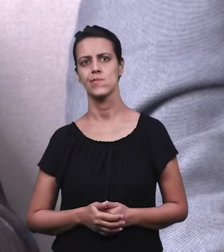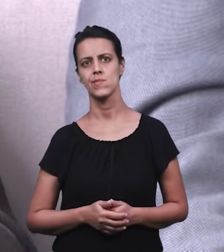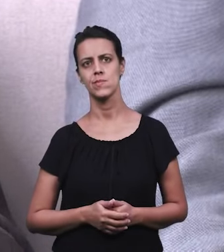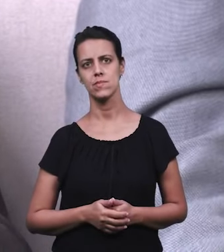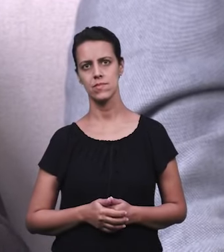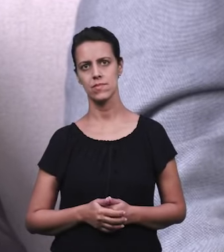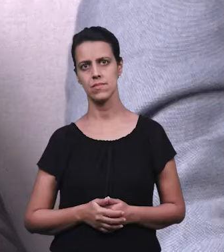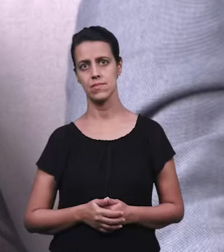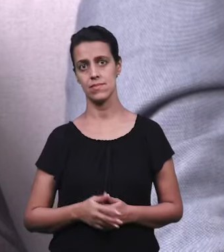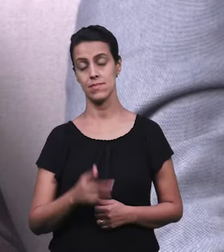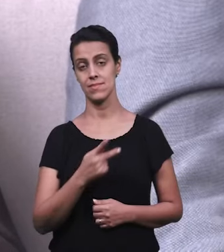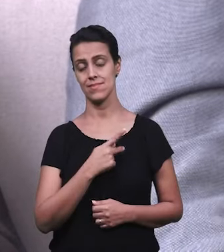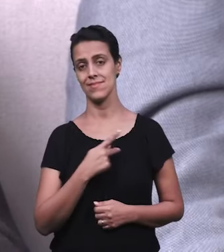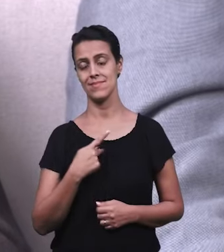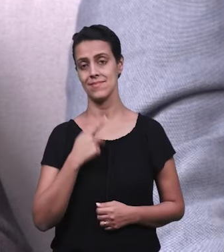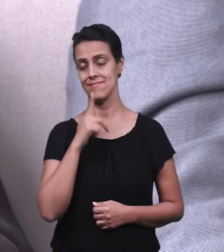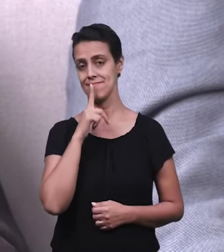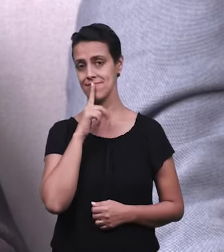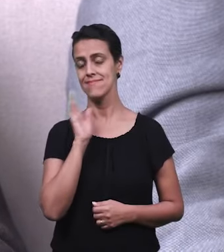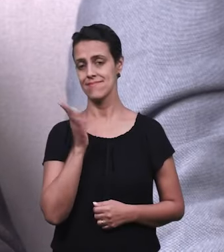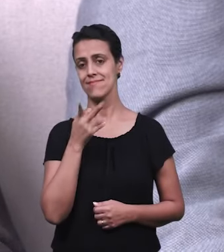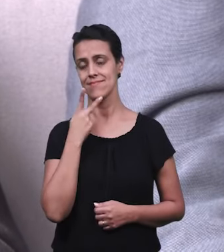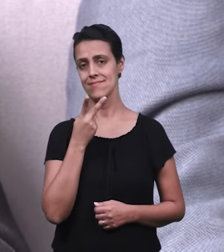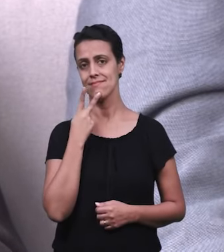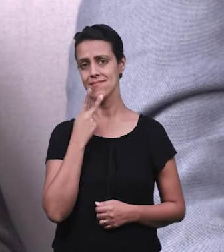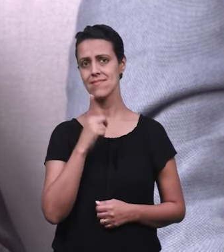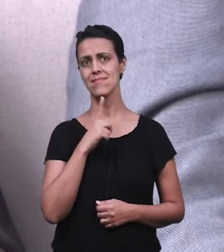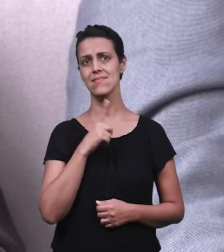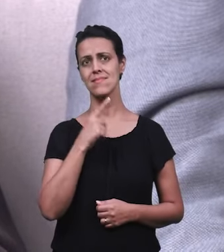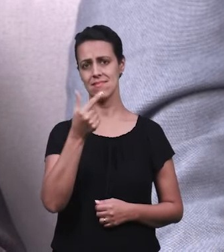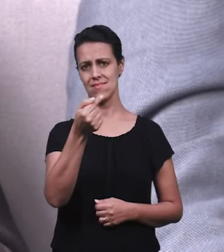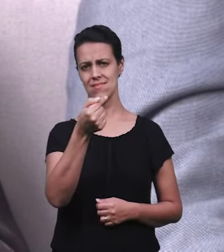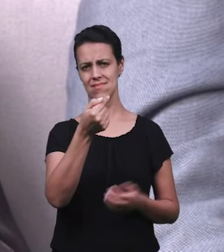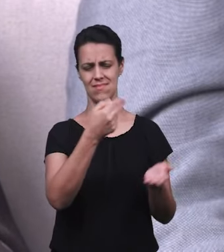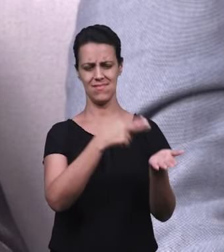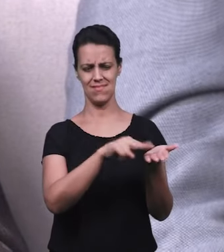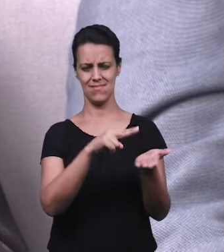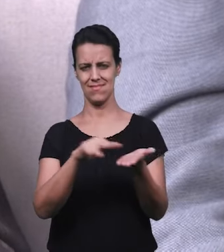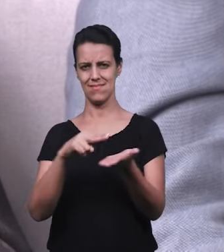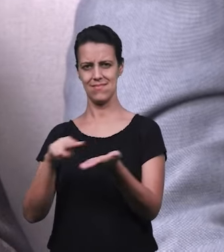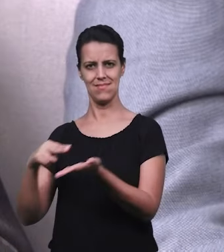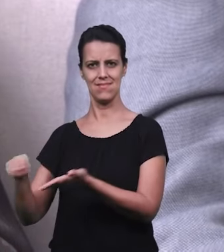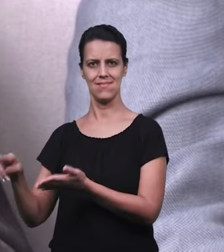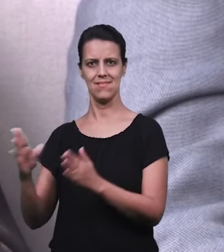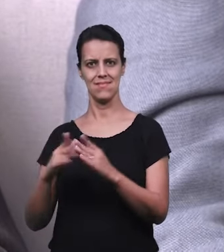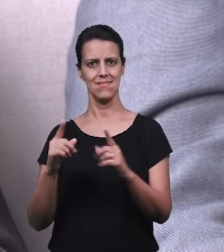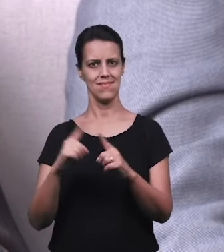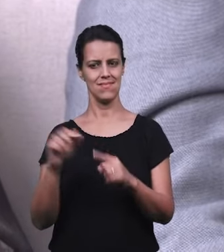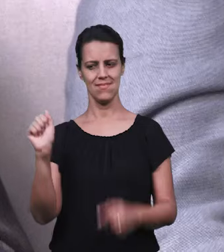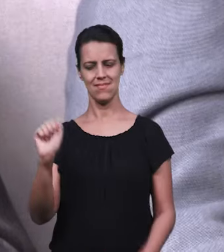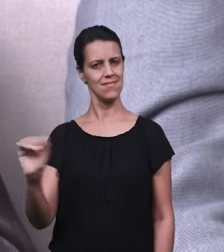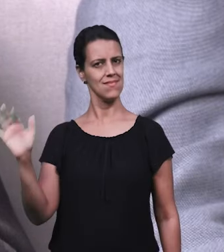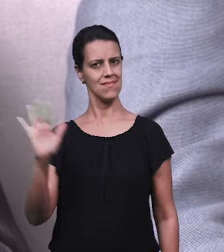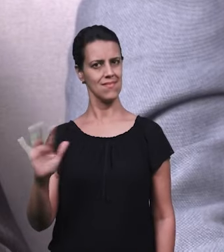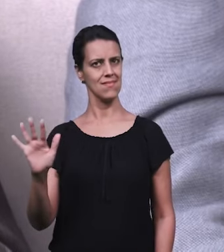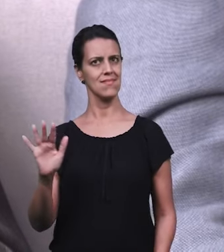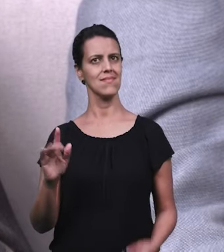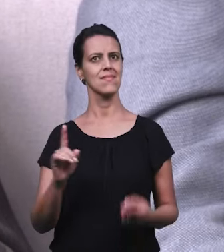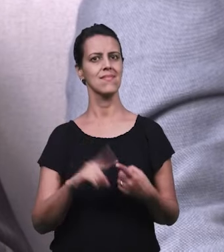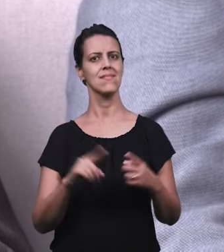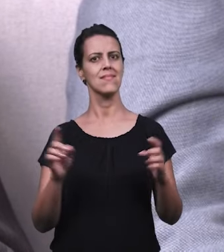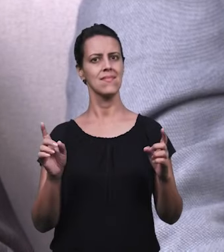como o próprio pastor Gedeuti já colocou, as 7 cartas das igrejas da Ásia, né? A